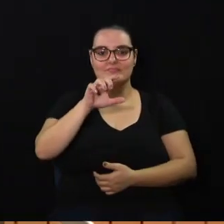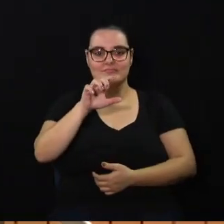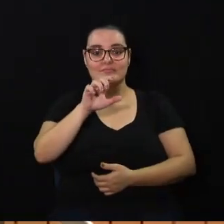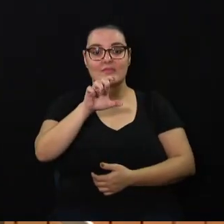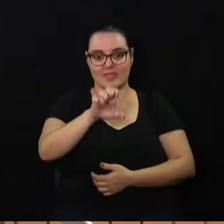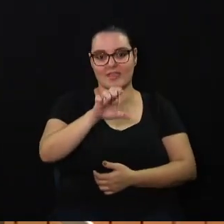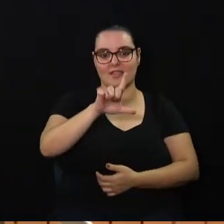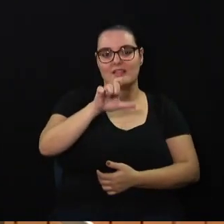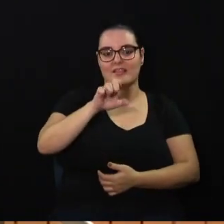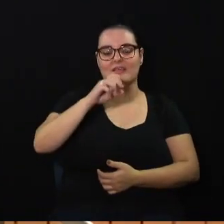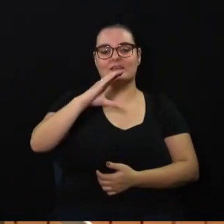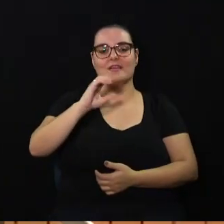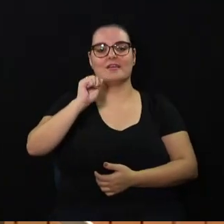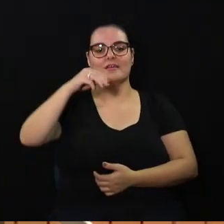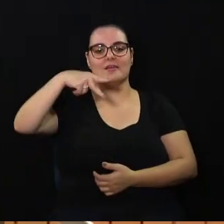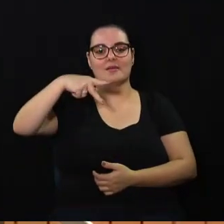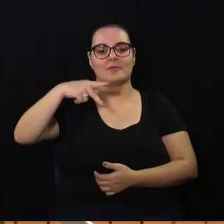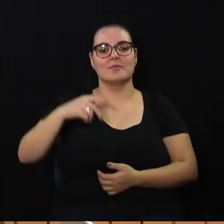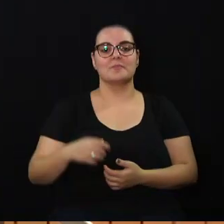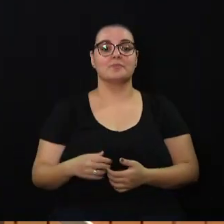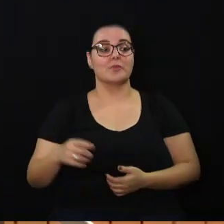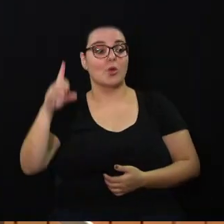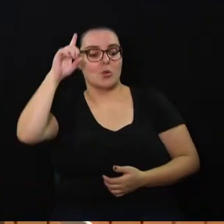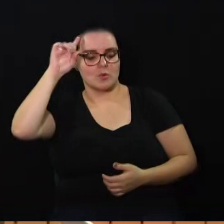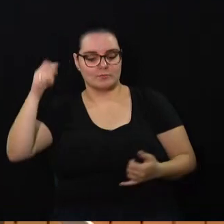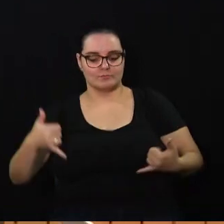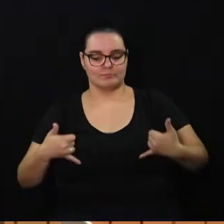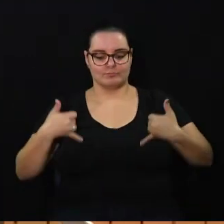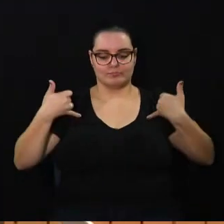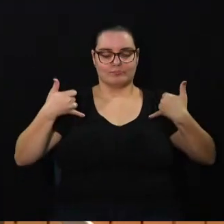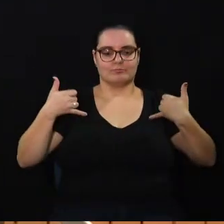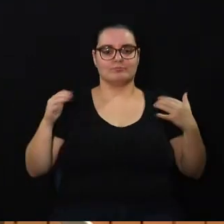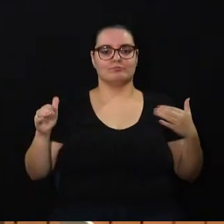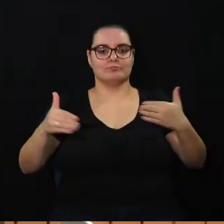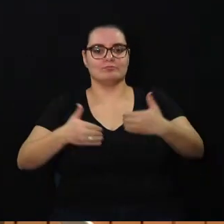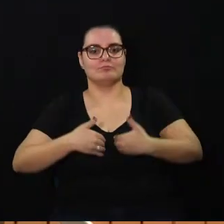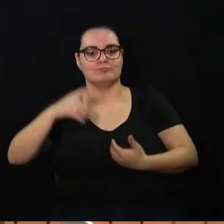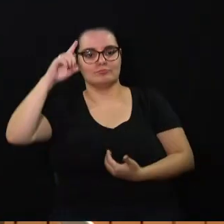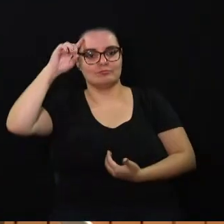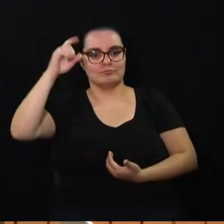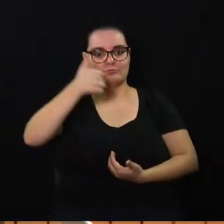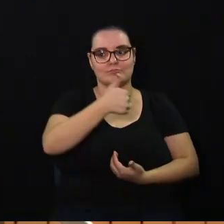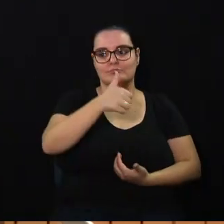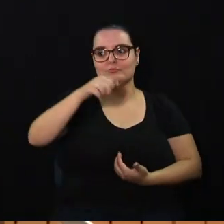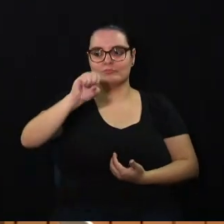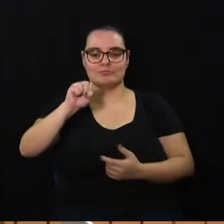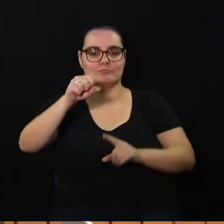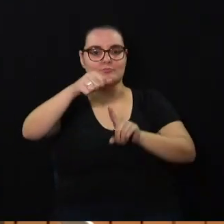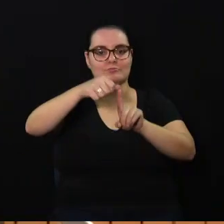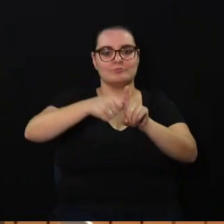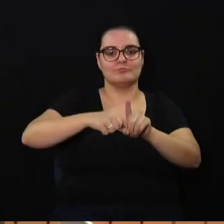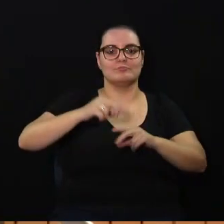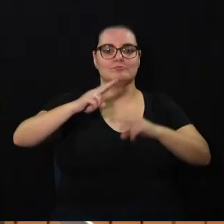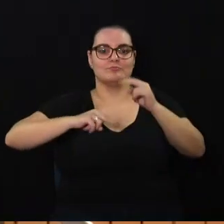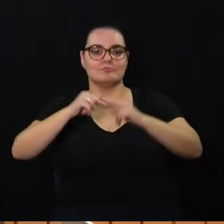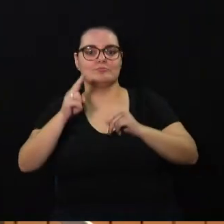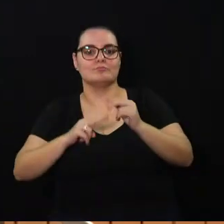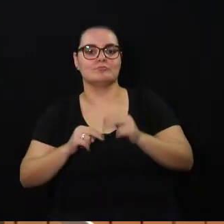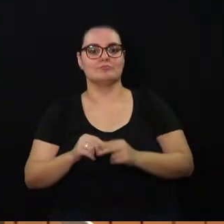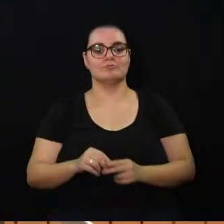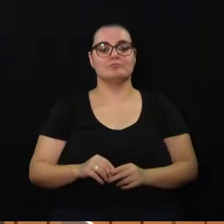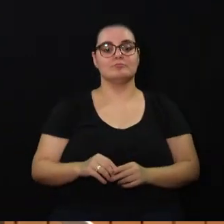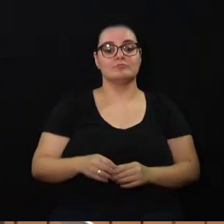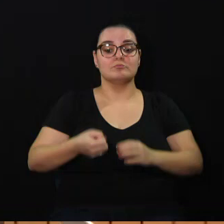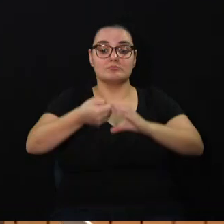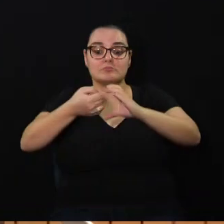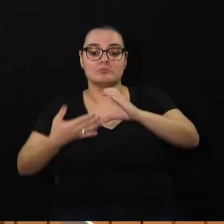o dia do orgulho autista comemorado em 18 de junho celebra a neuro diversidade e as características únicas que